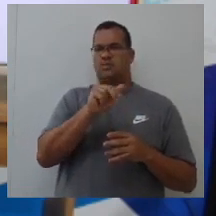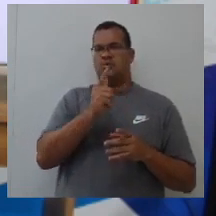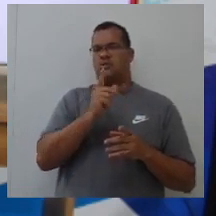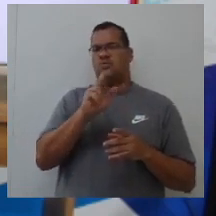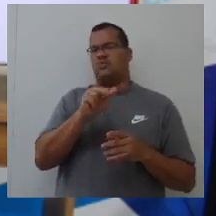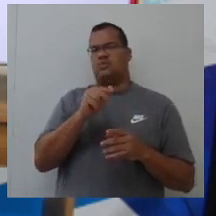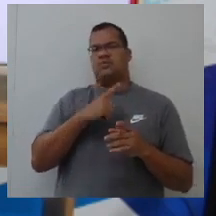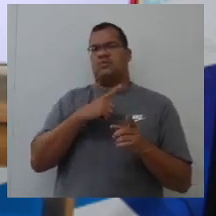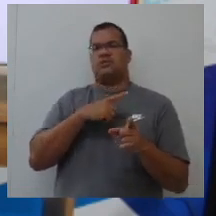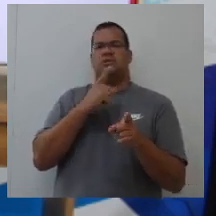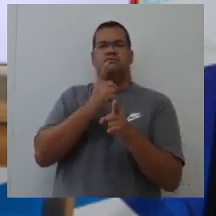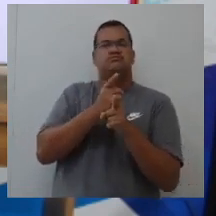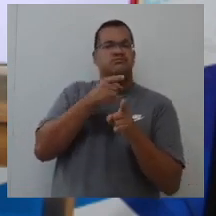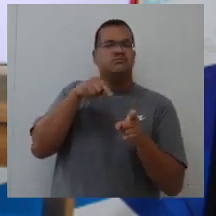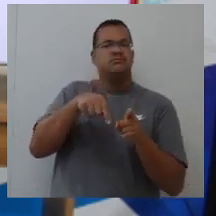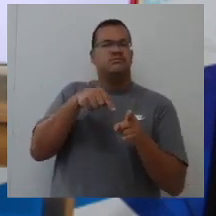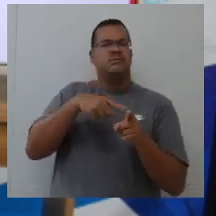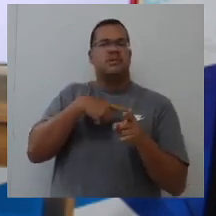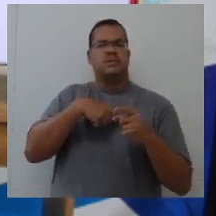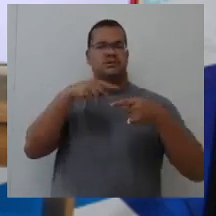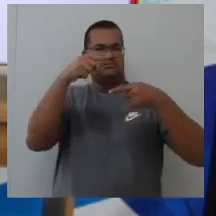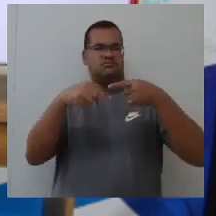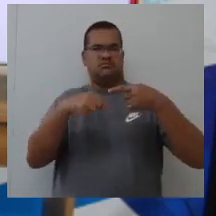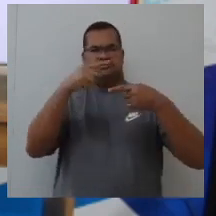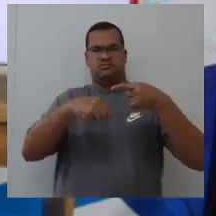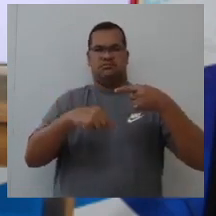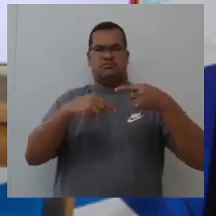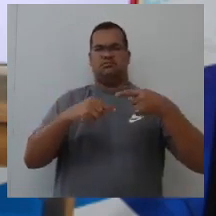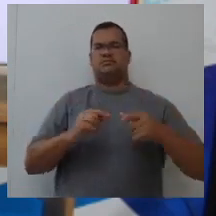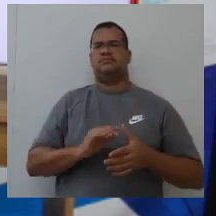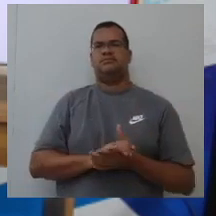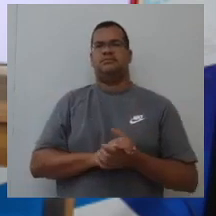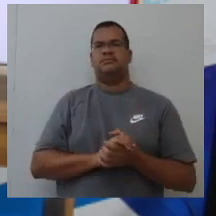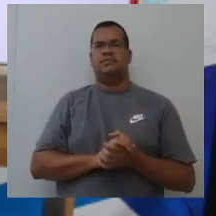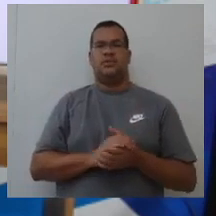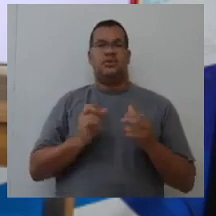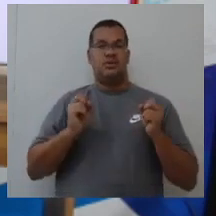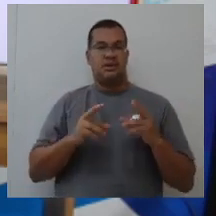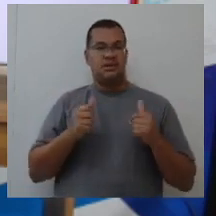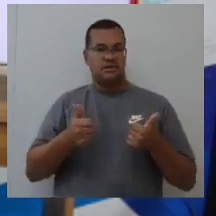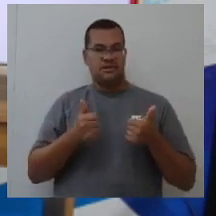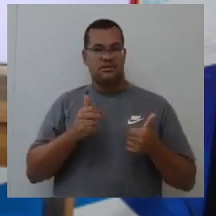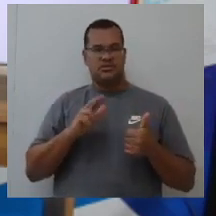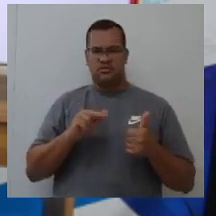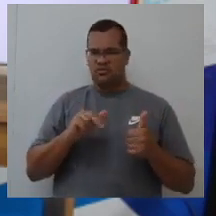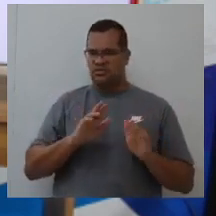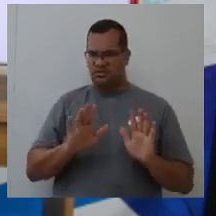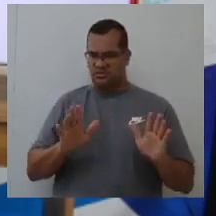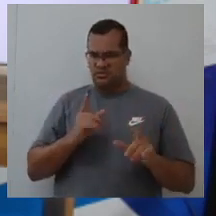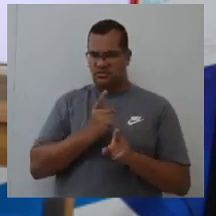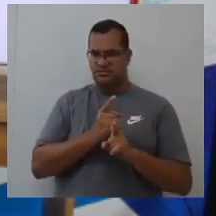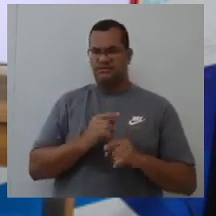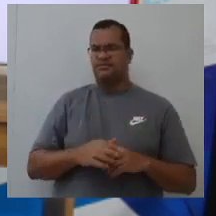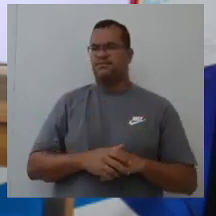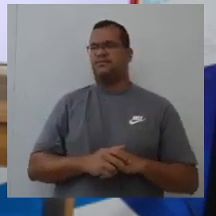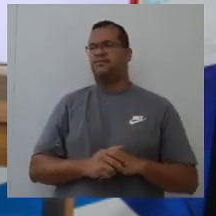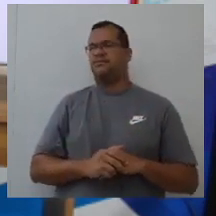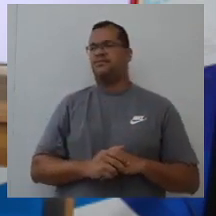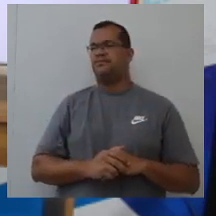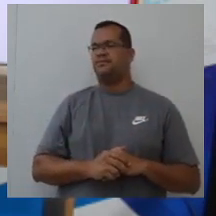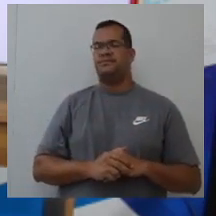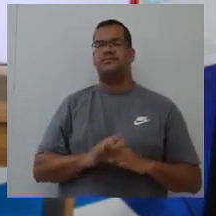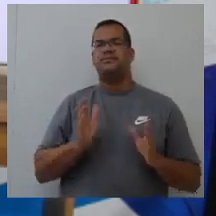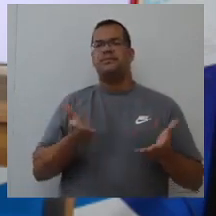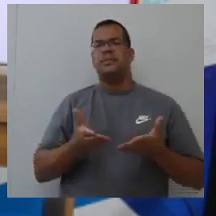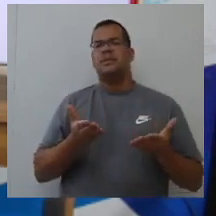obtido através de uma razão entre dois inteiros. Tá bom? Beleza? Ok, então vamos lá. Olha só. A